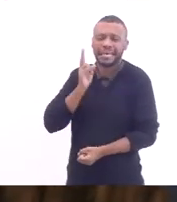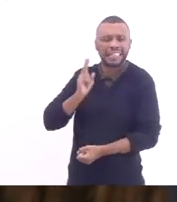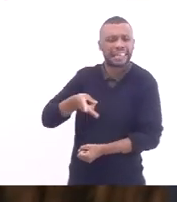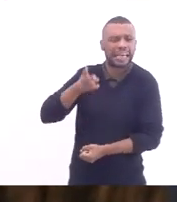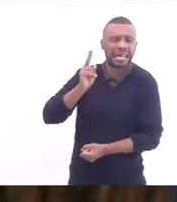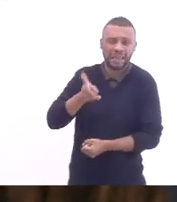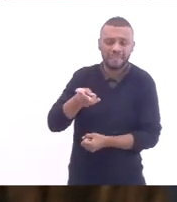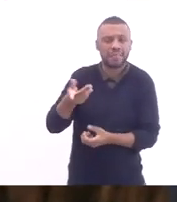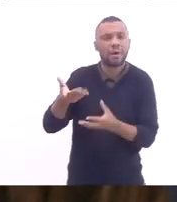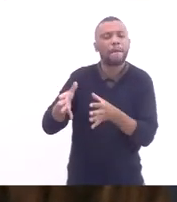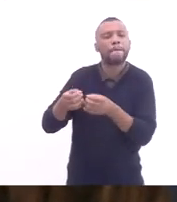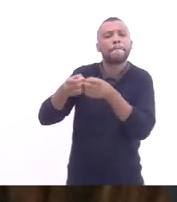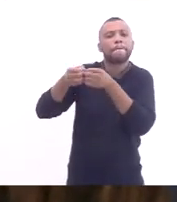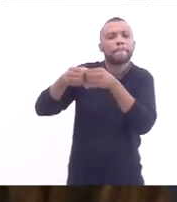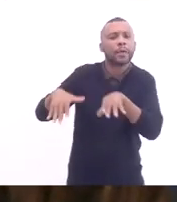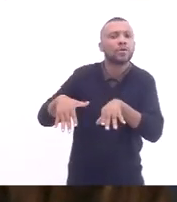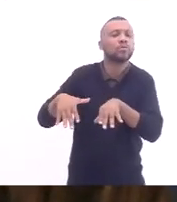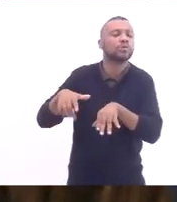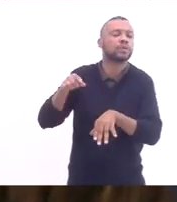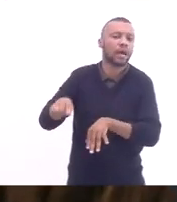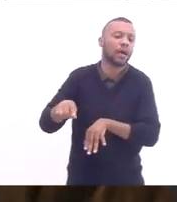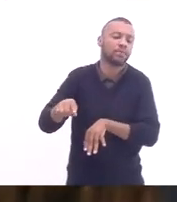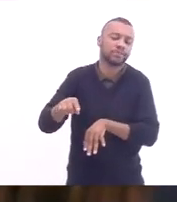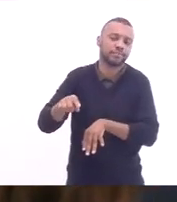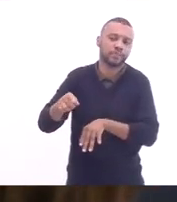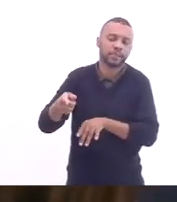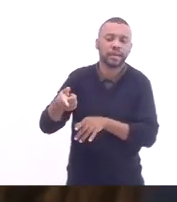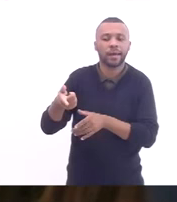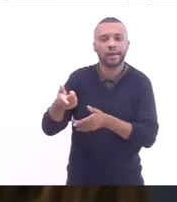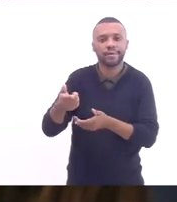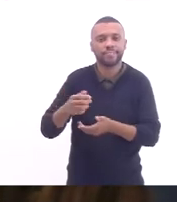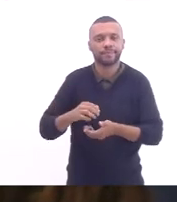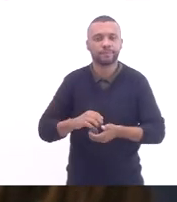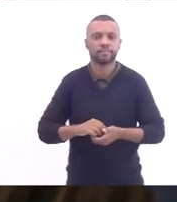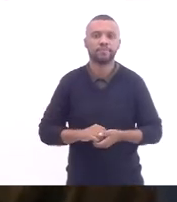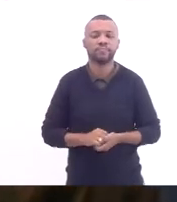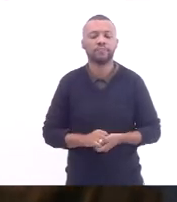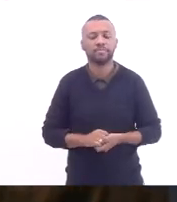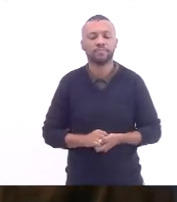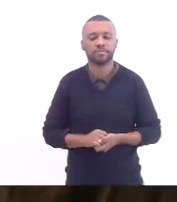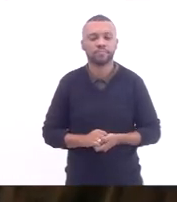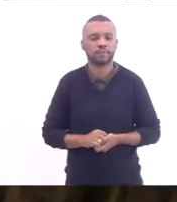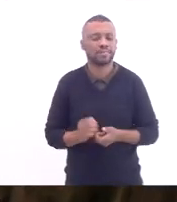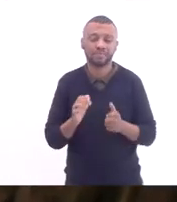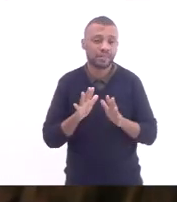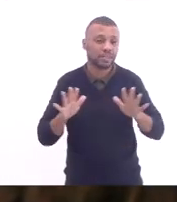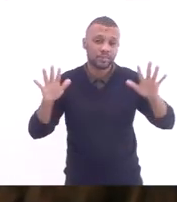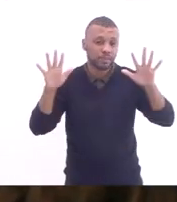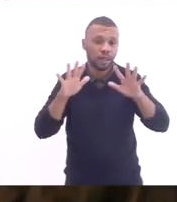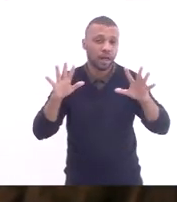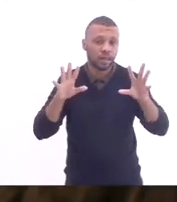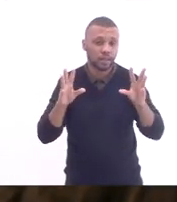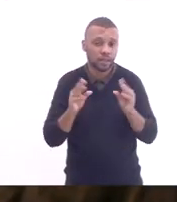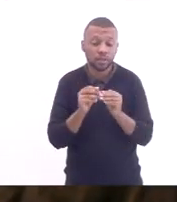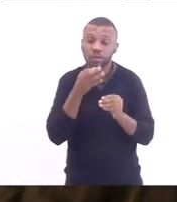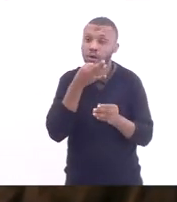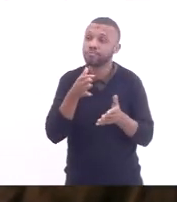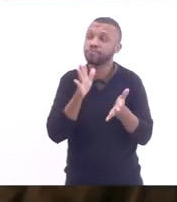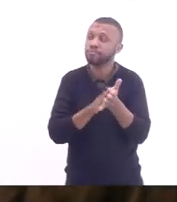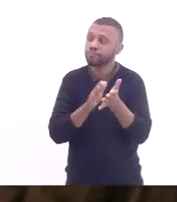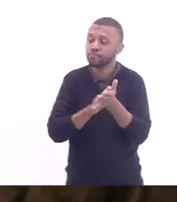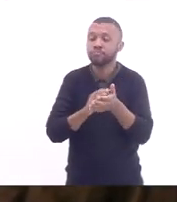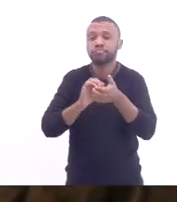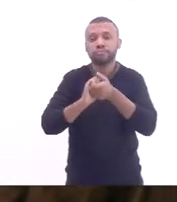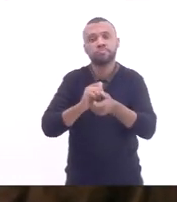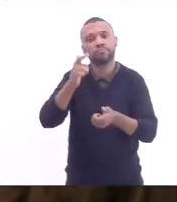sempre acaba sendo o lado mais fraco aí que acaba sendo atingido. Então, em linhas gerais, é isso, elogiando mais uma vez